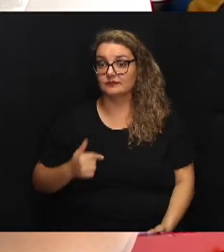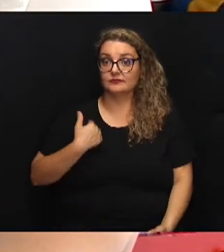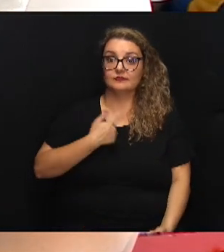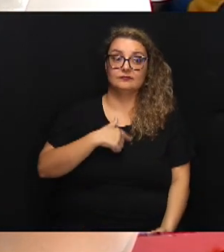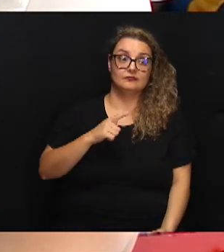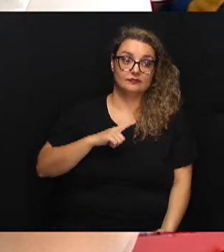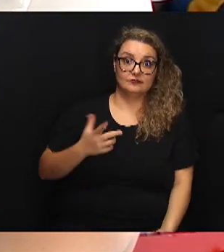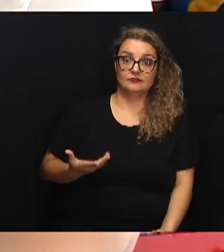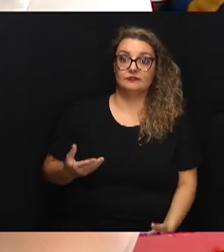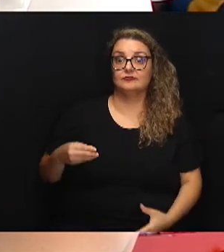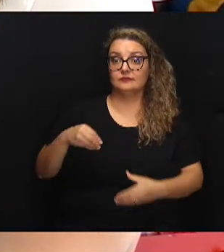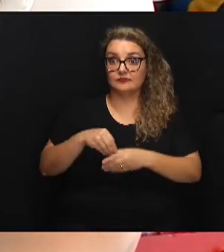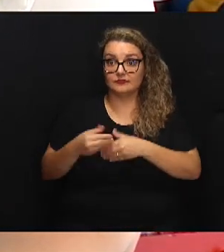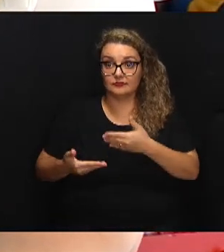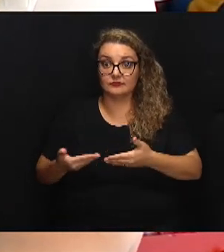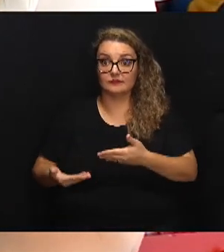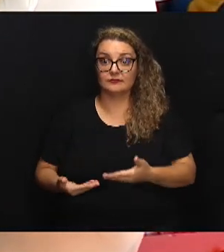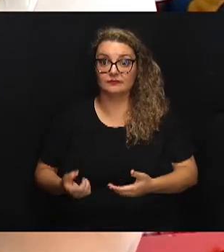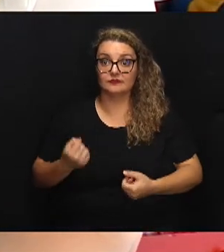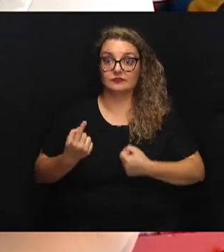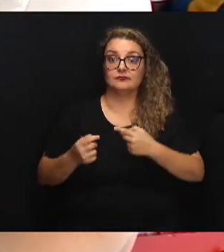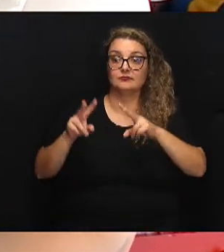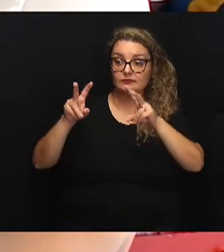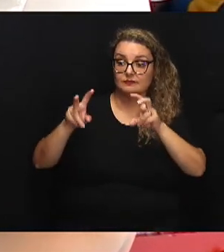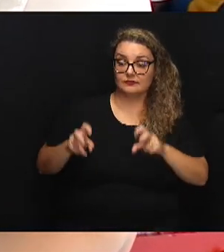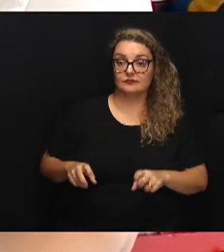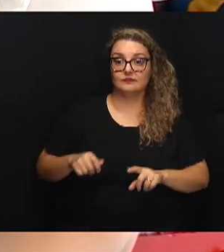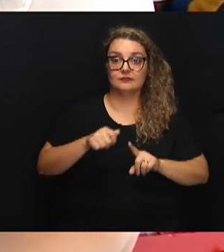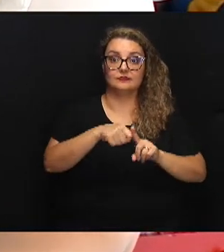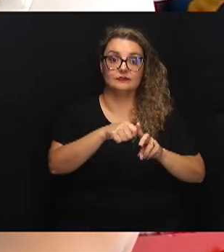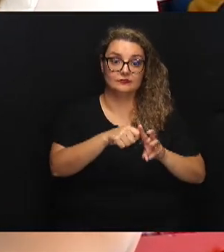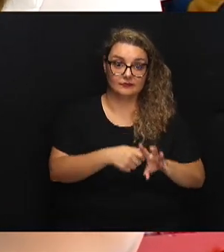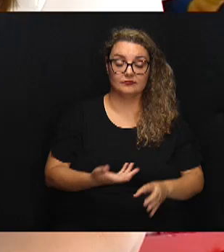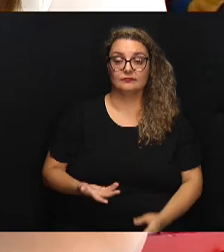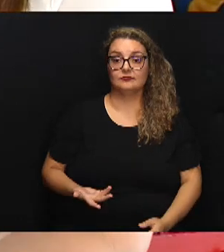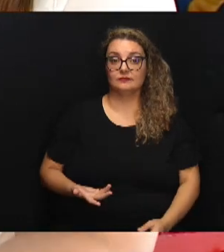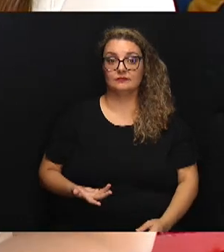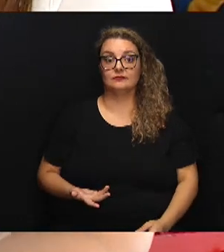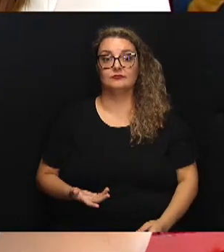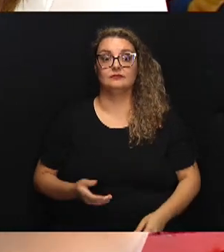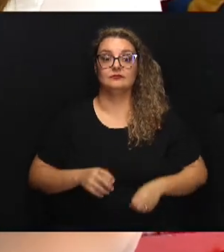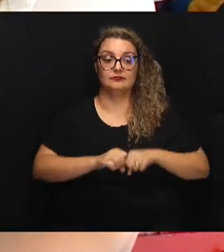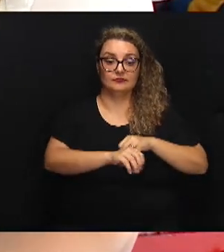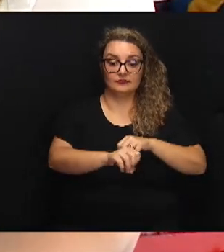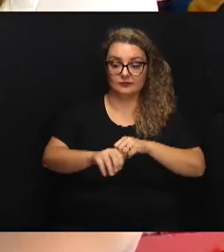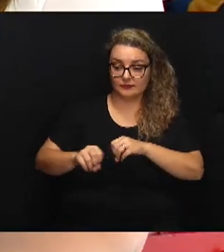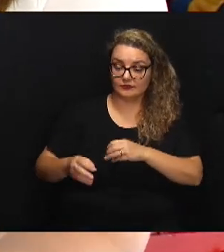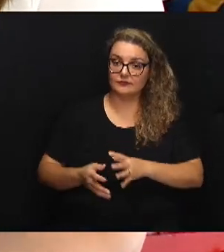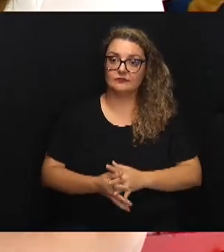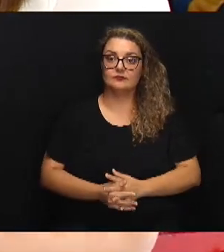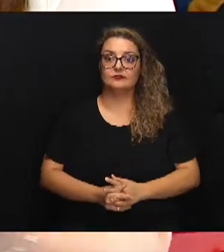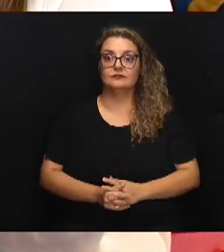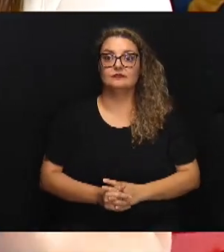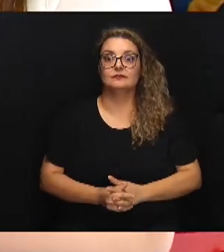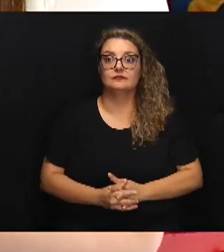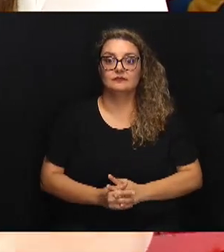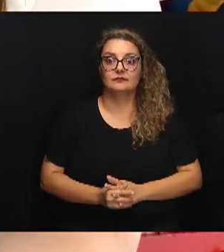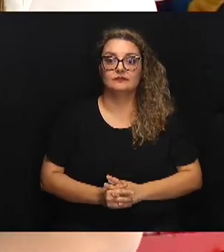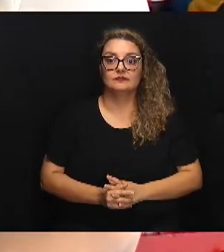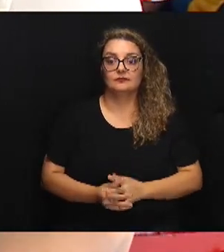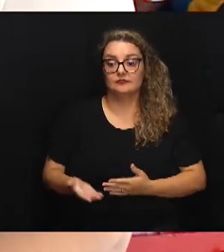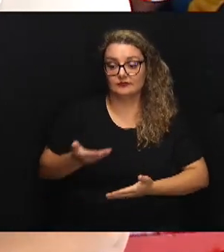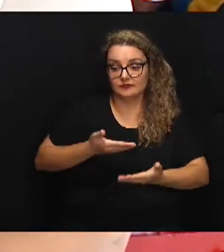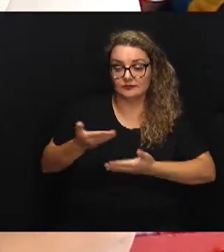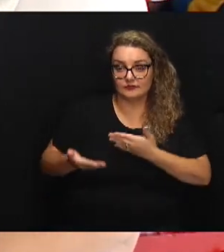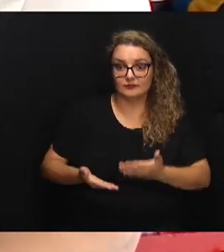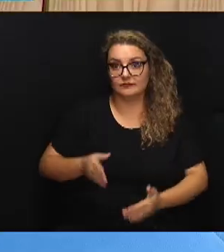do serviço alguns temas mensais, onde os educadores que estão ali, né, diretamente